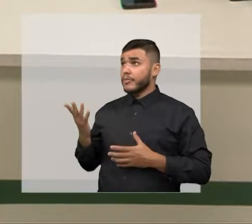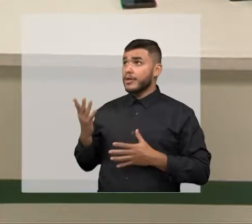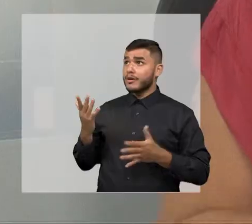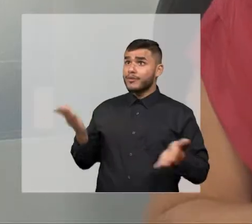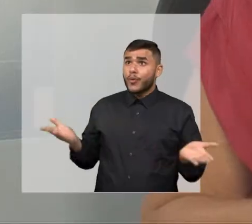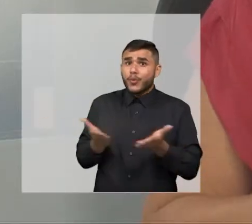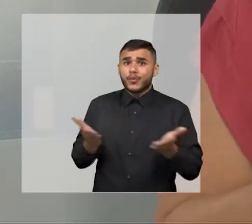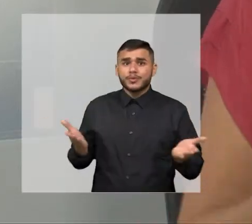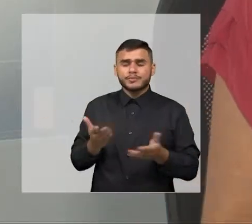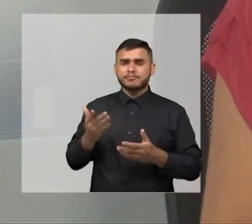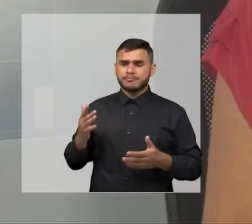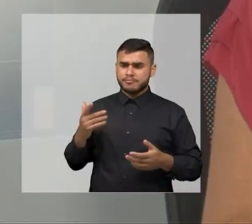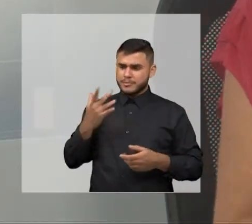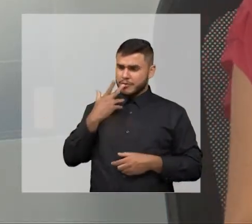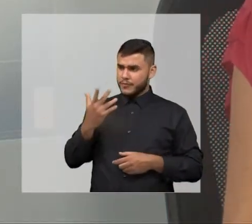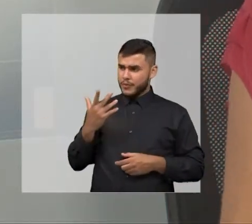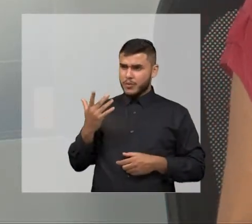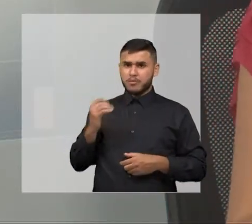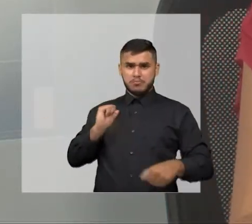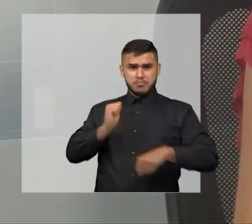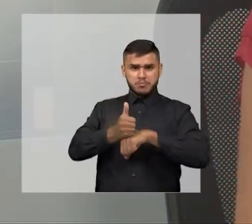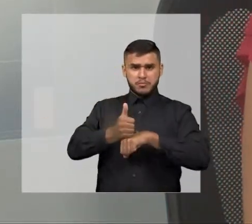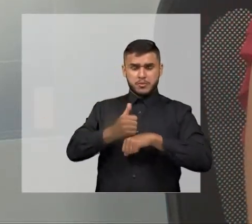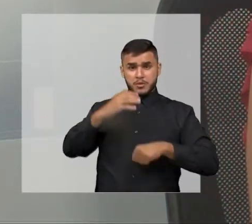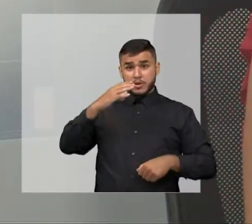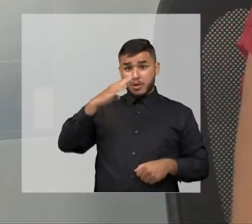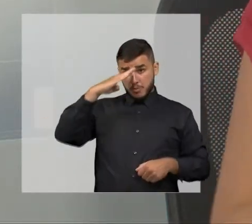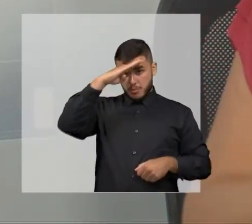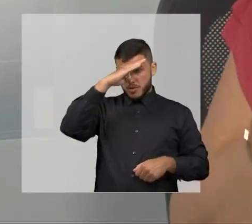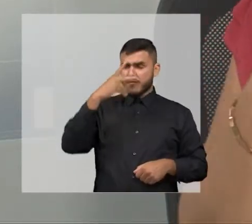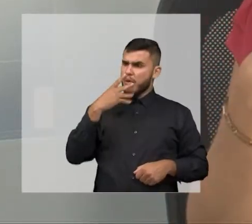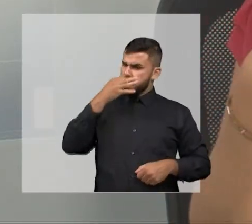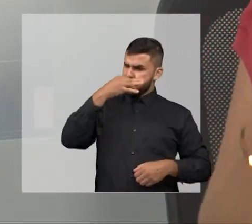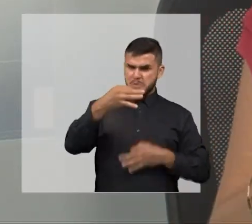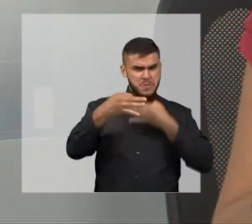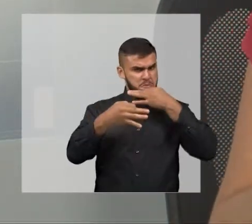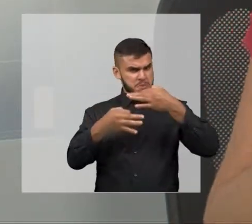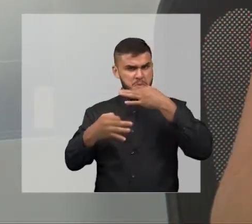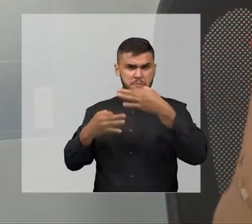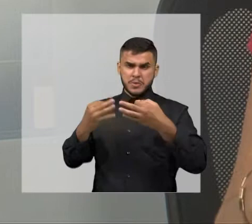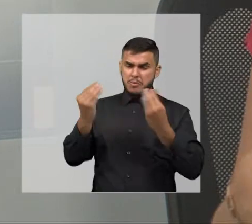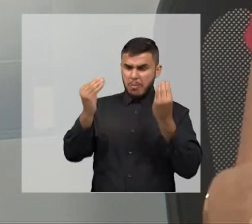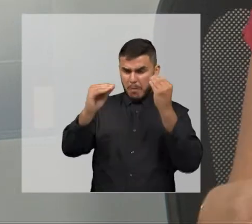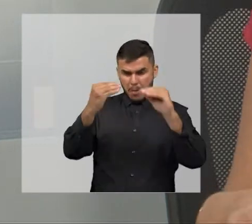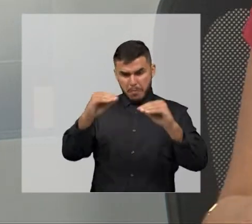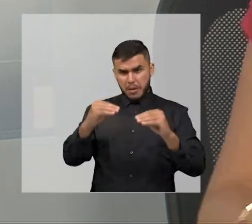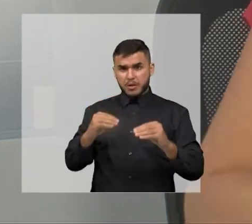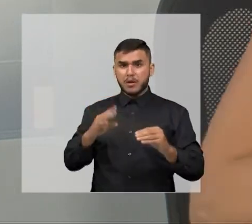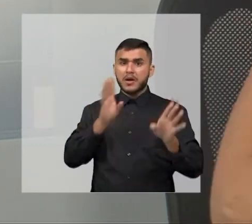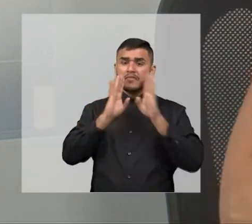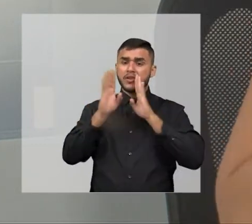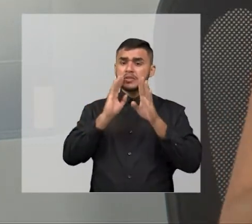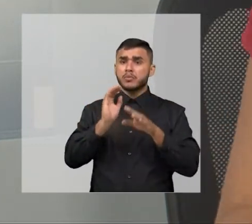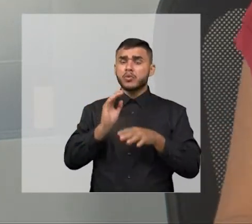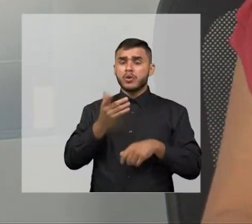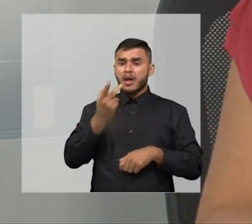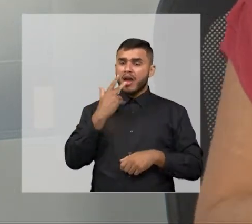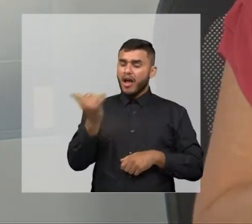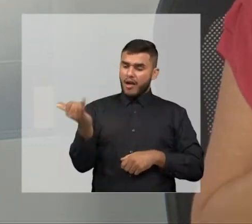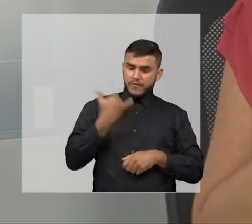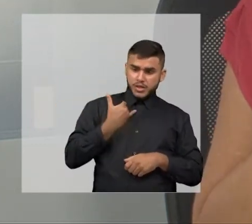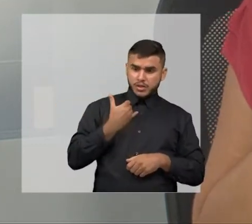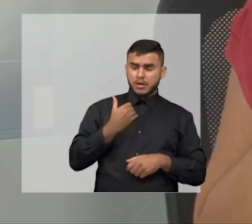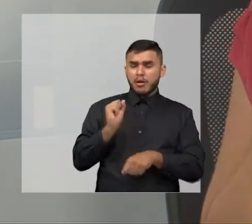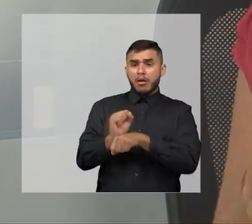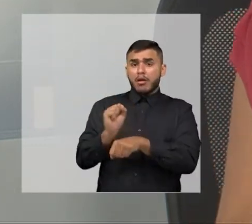Aí muitas coisas, às vezes eu faço críticas ao governo Bolsonaro na internet, muita gente entra no meu Facebook para dizer, mal